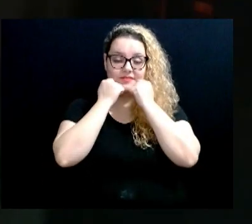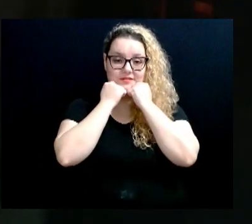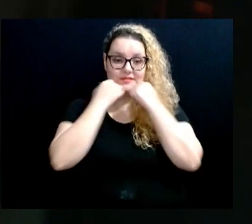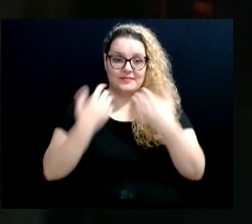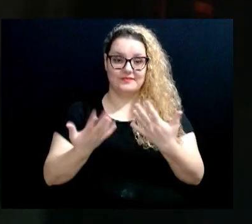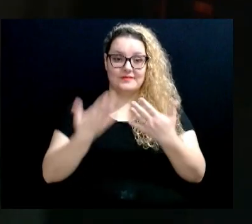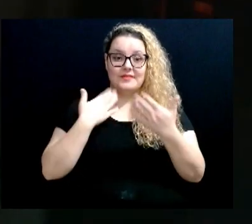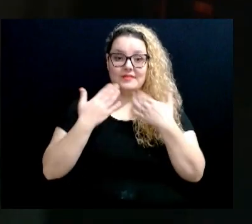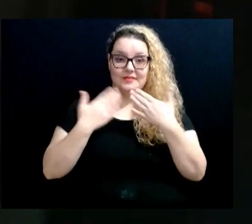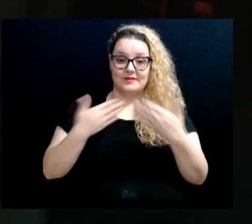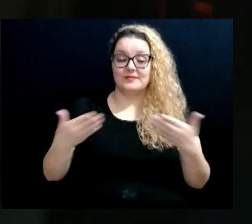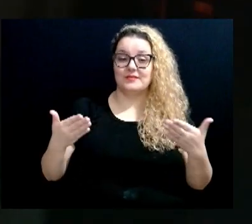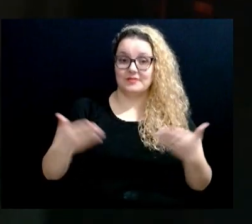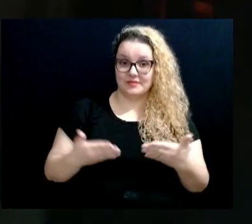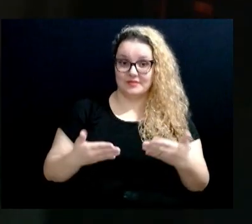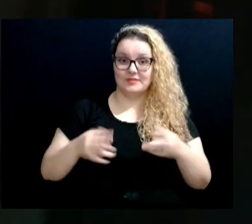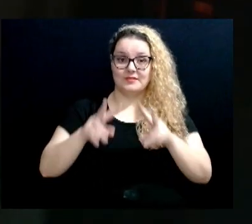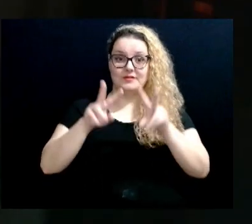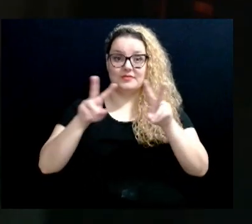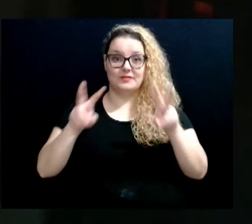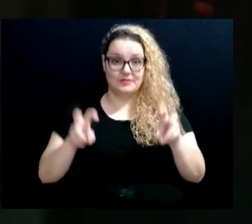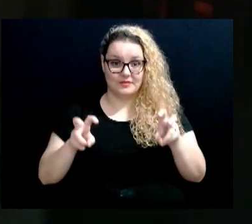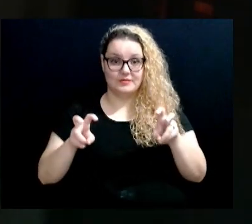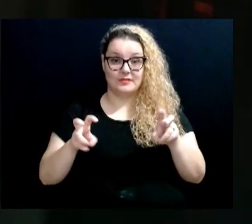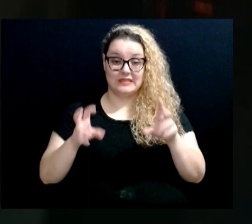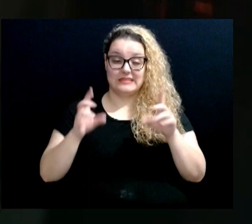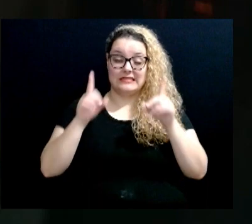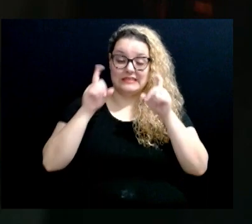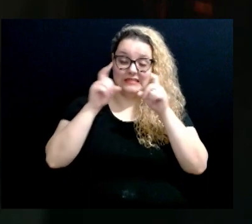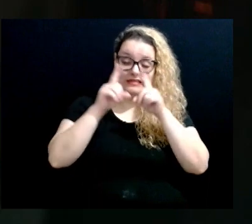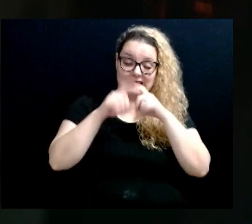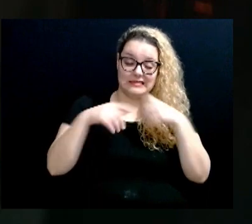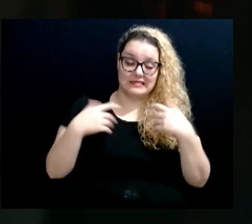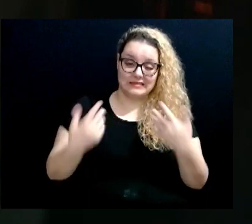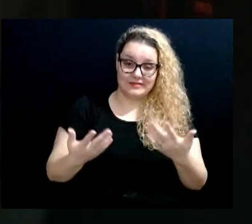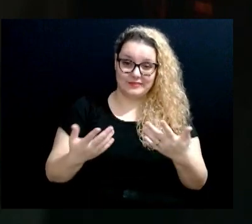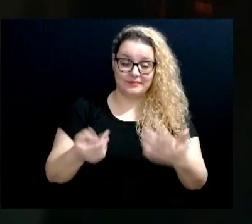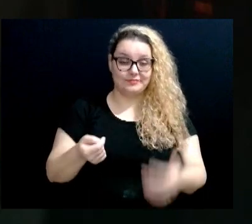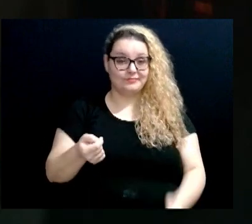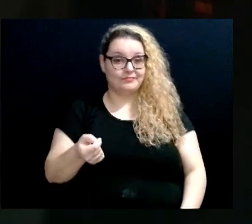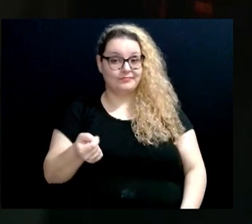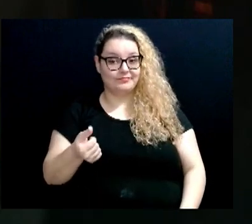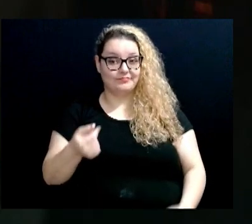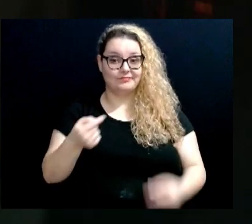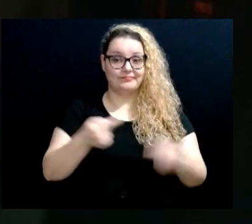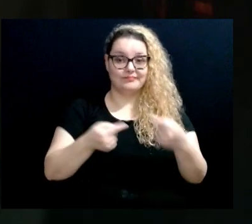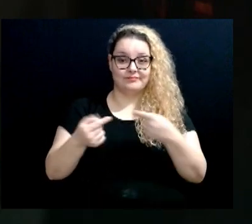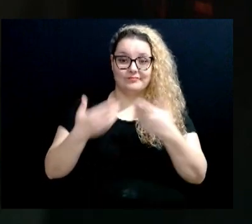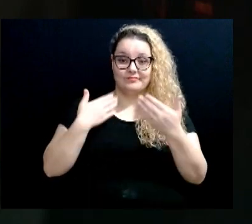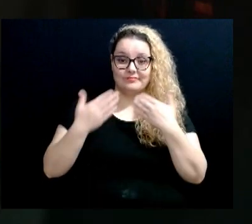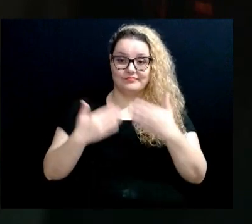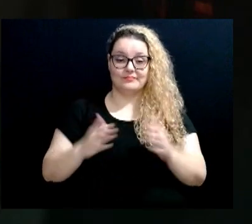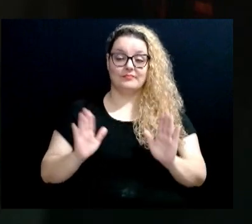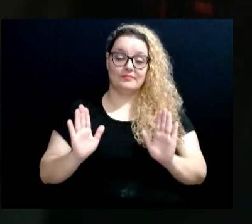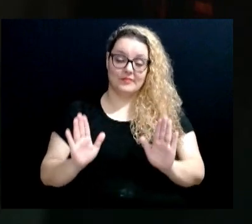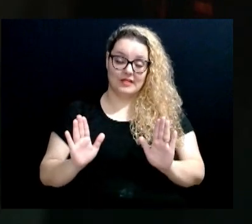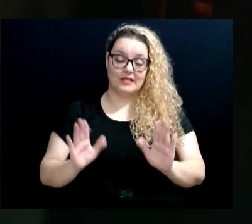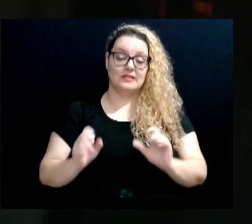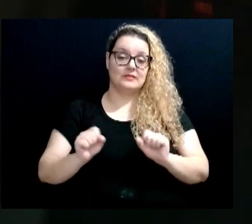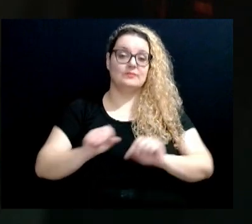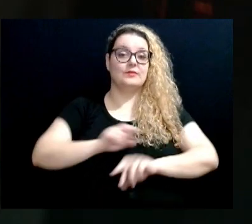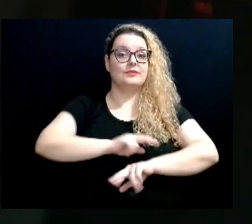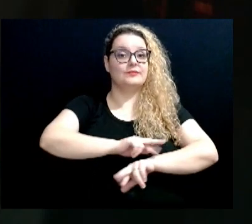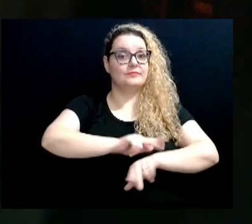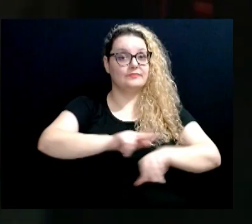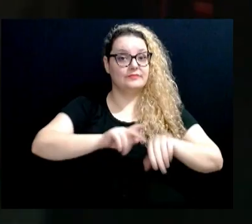hoje sobre um tema bem delicado, pouco discutido, mas que pode estar presente em muitas famílias sem